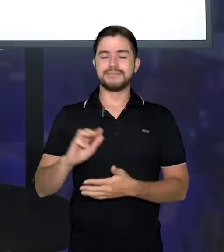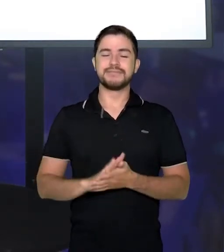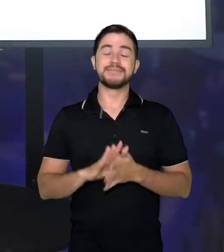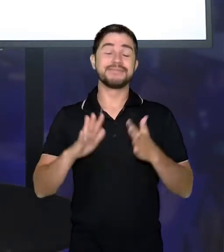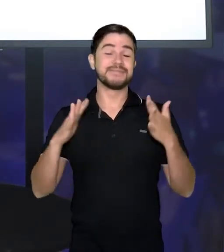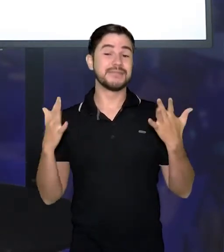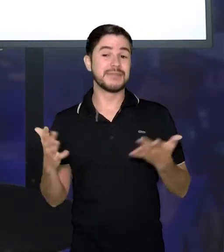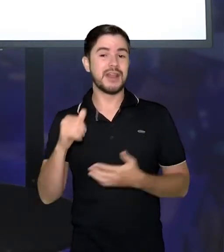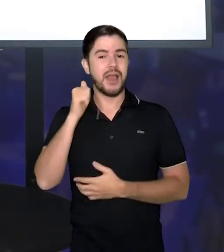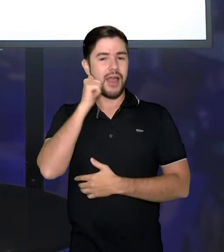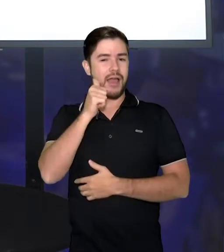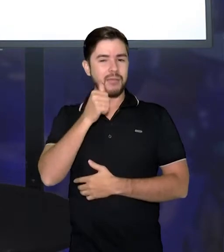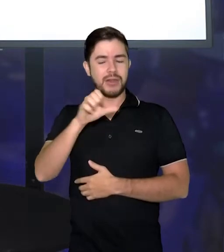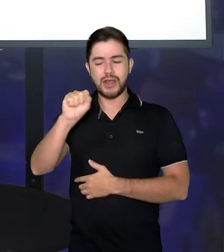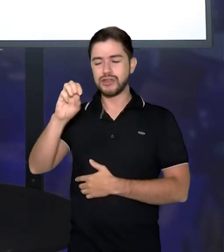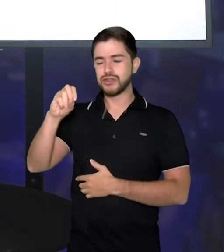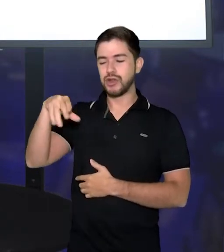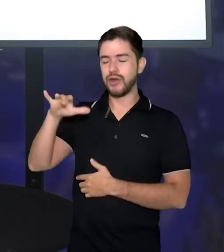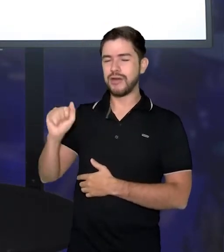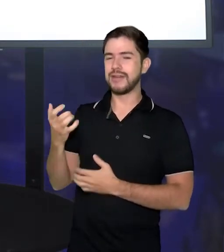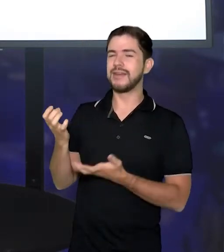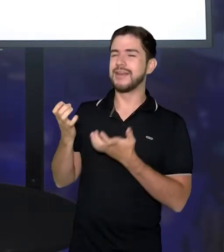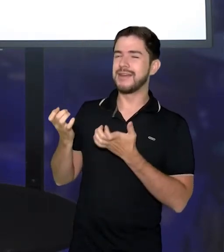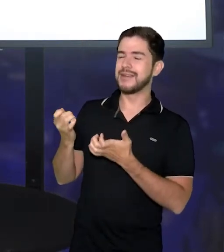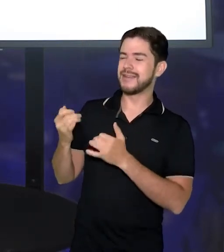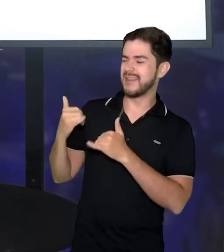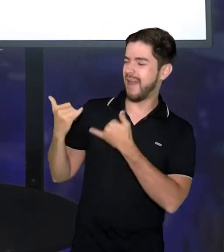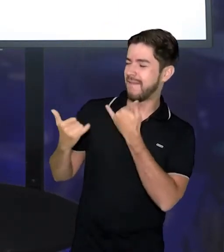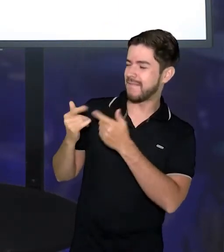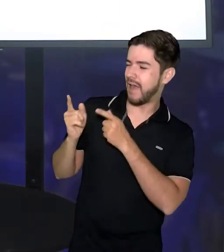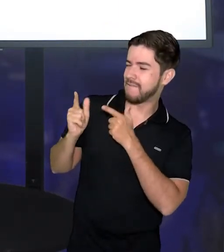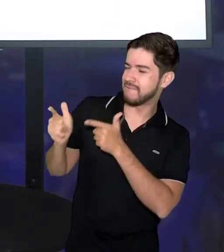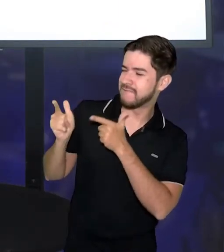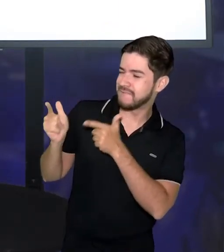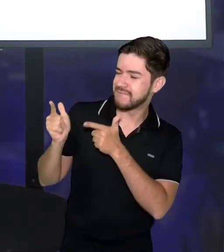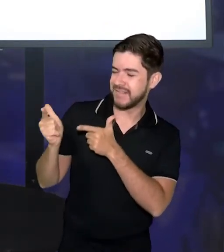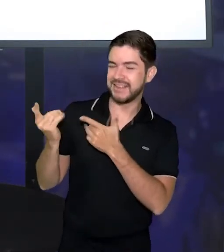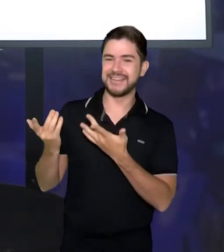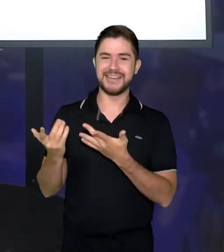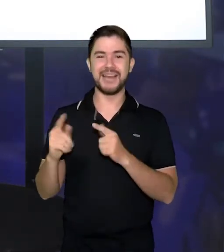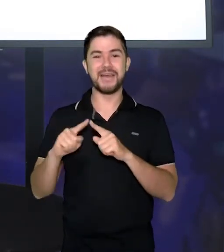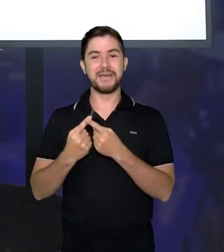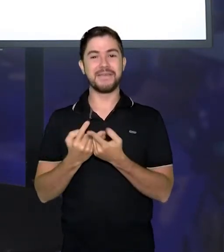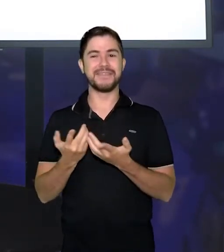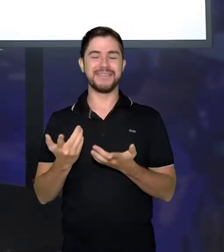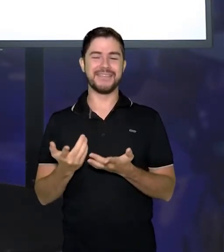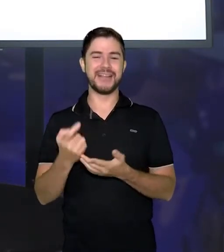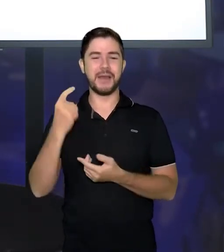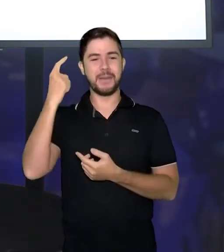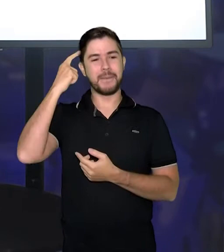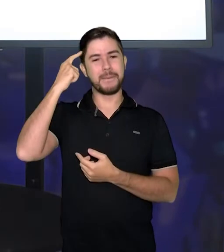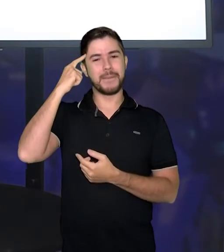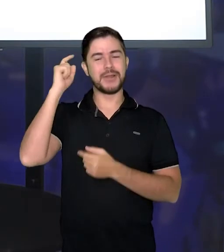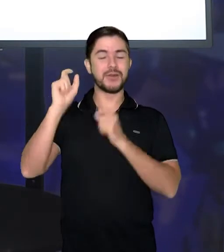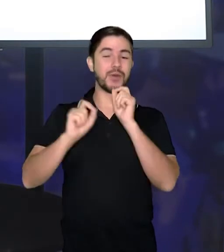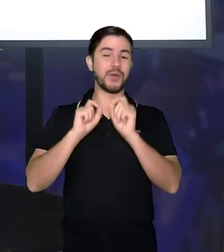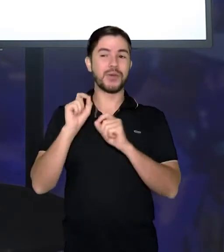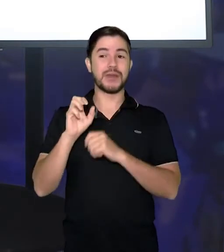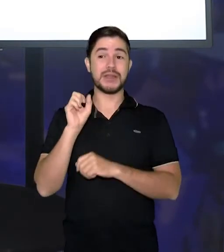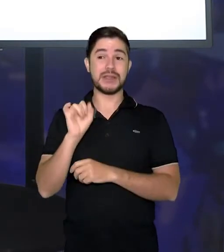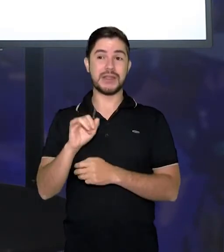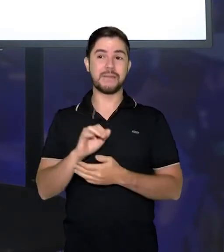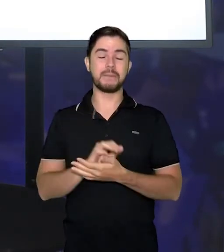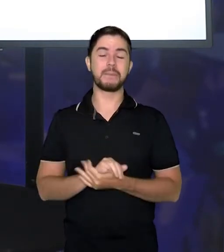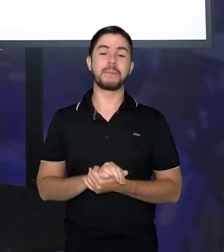Então, Sônia, ela quis mexer com esse vendedor querendo 1/4 de quilo. Logo, eu posso